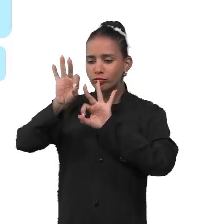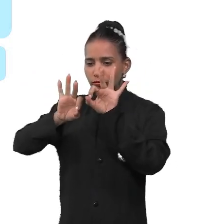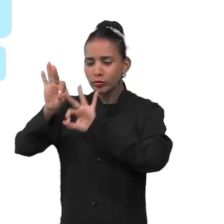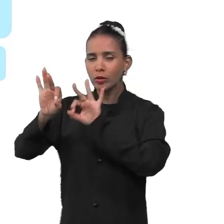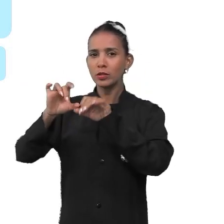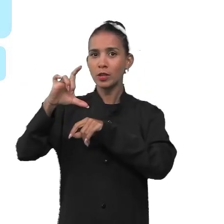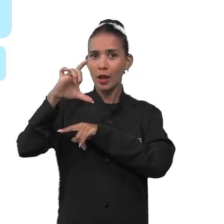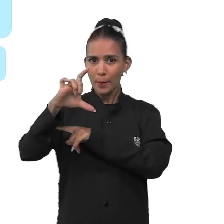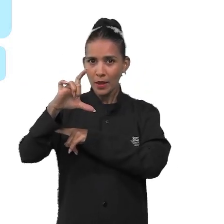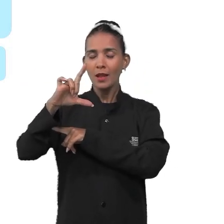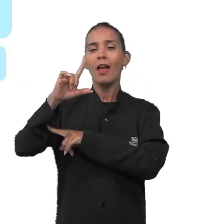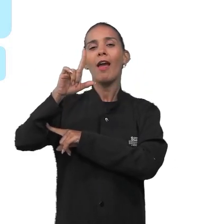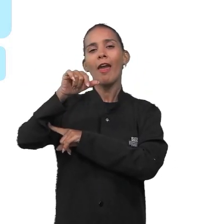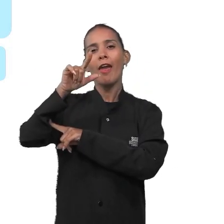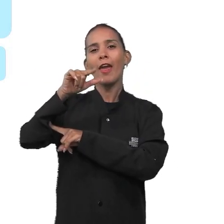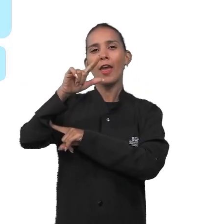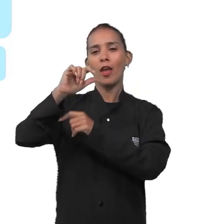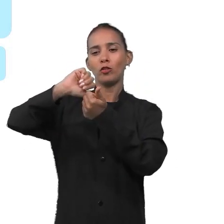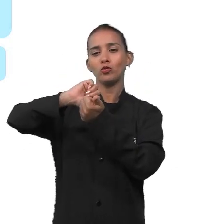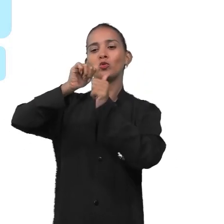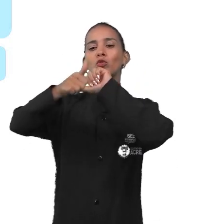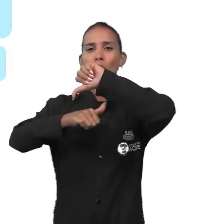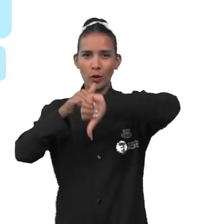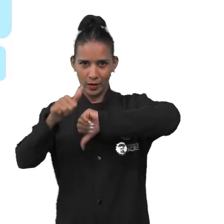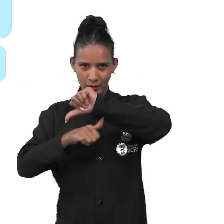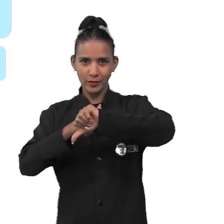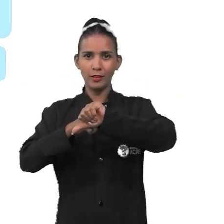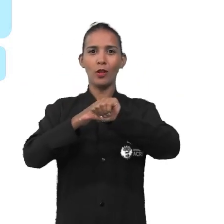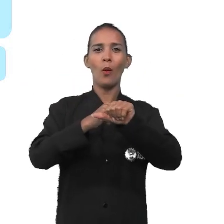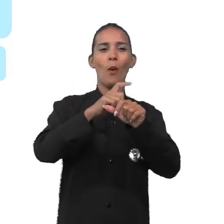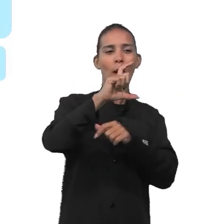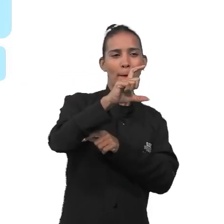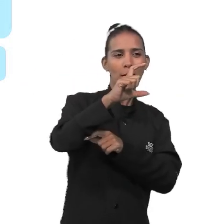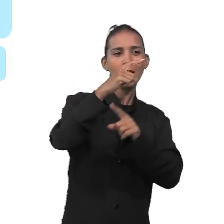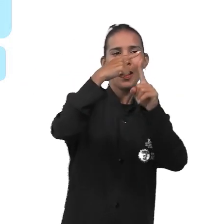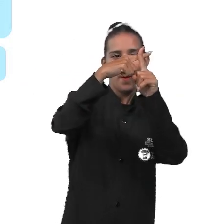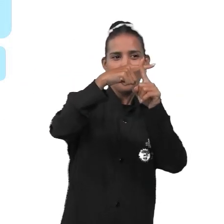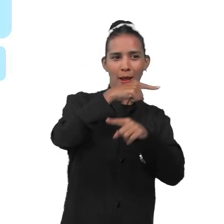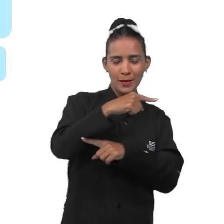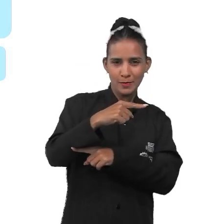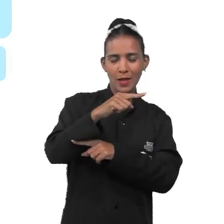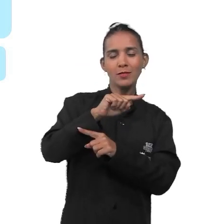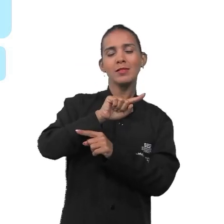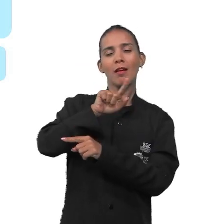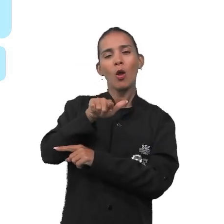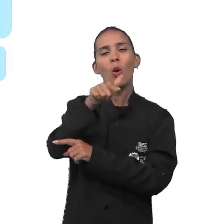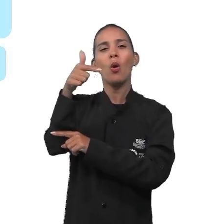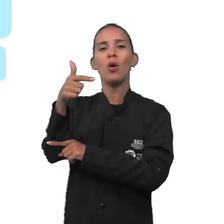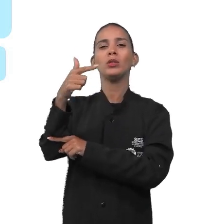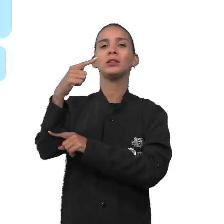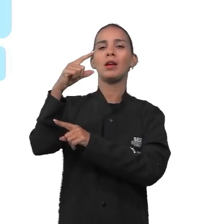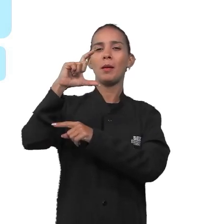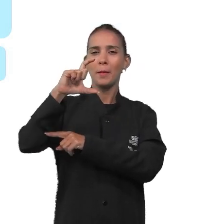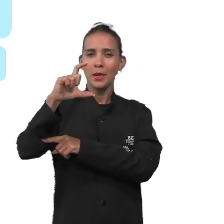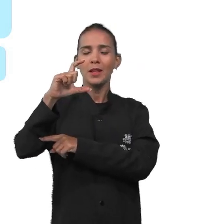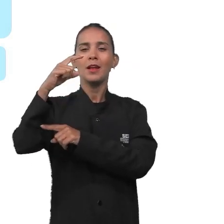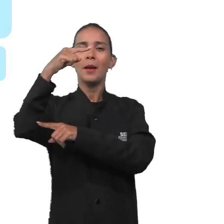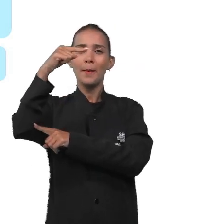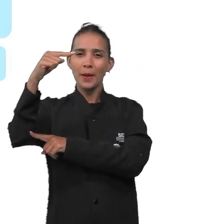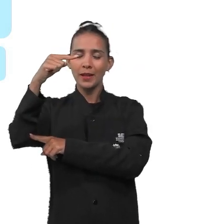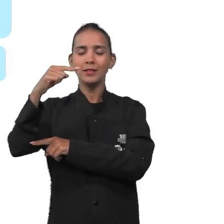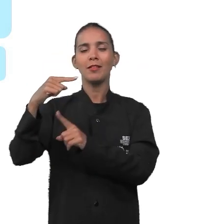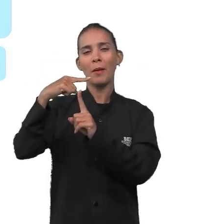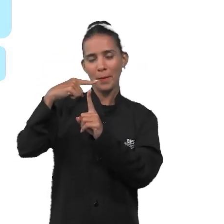maneiras contrárias. Por quê? Os polos eles são invertidos, então o elétron ele sai do polo